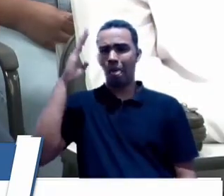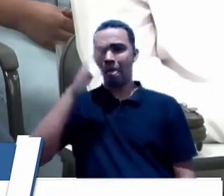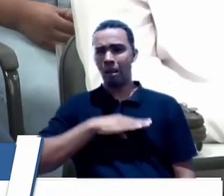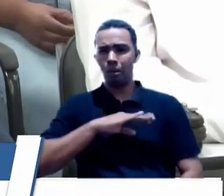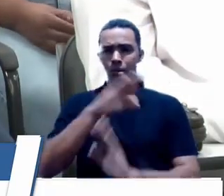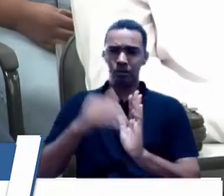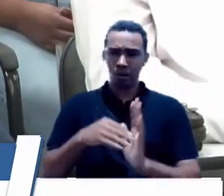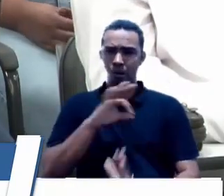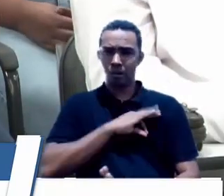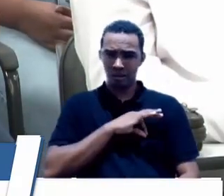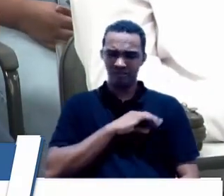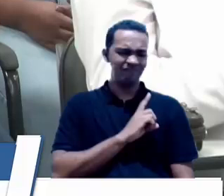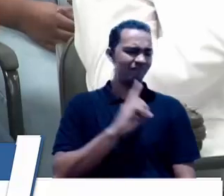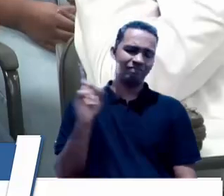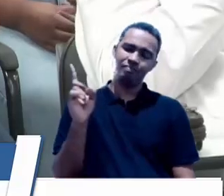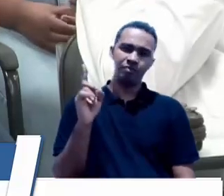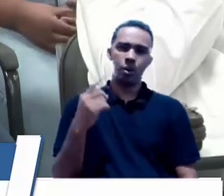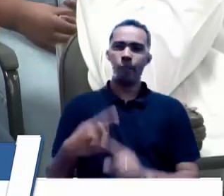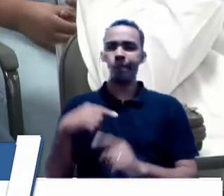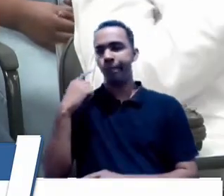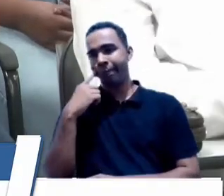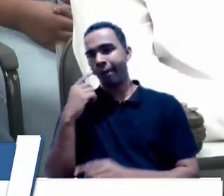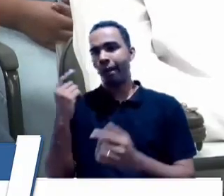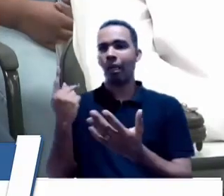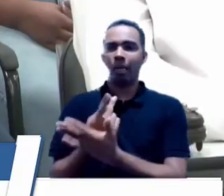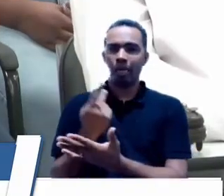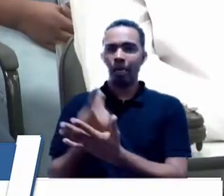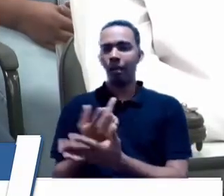ruim? Porque o advogado fez alguma coisa? E porque